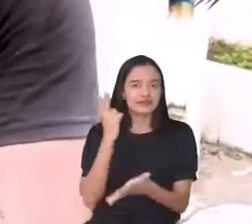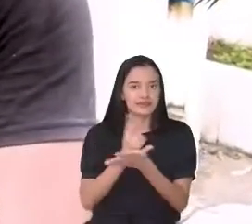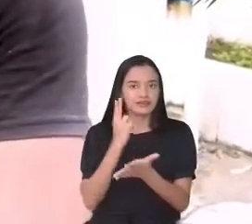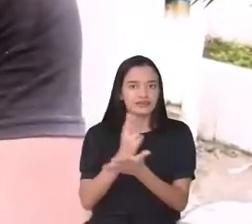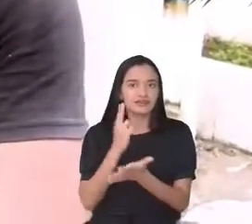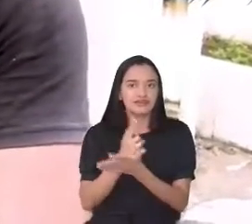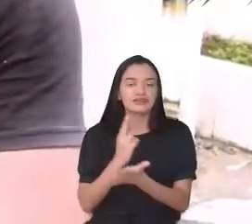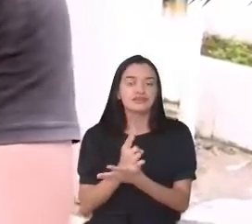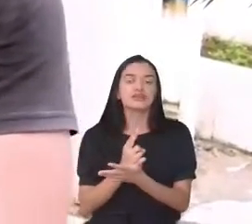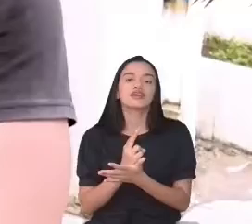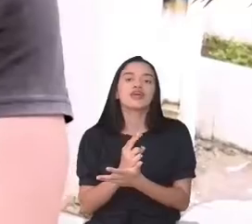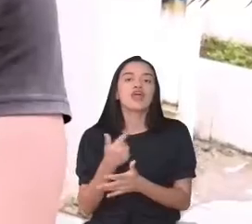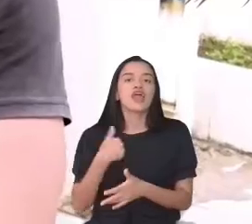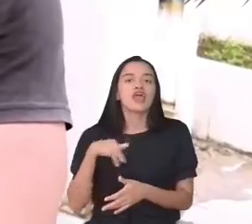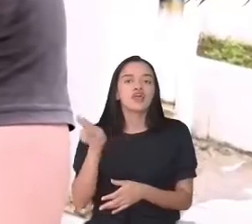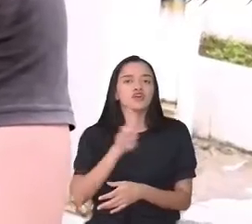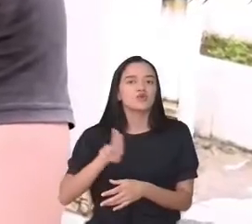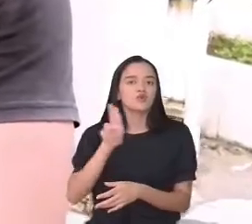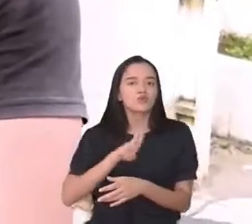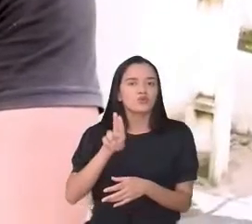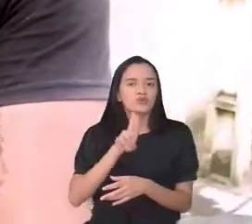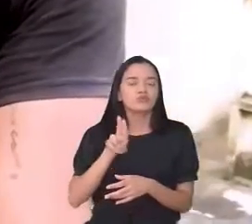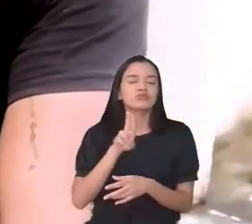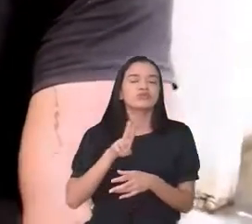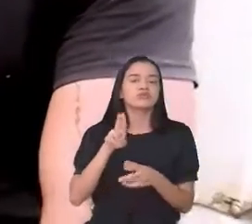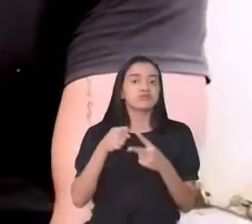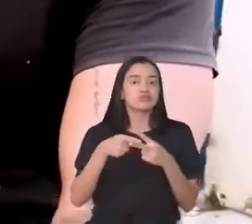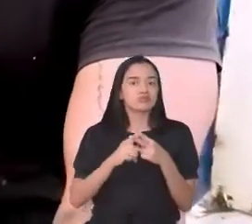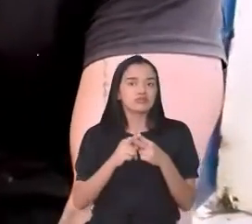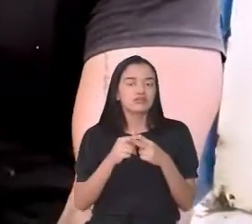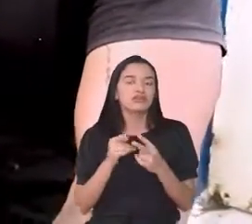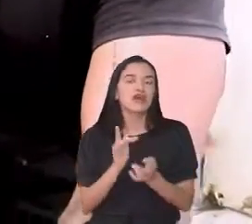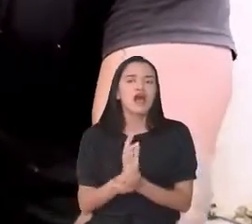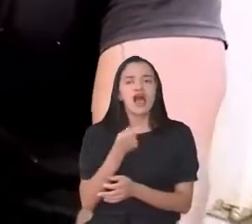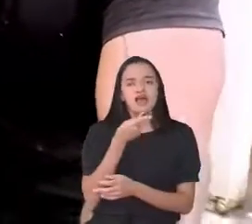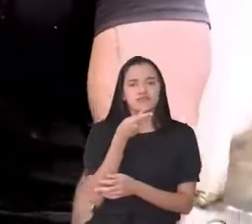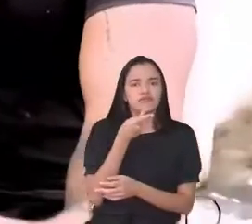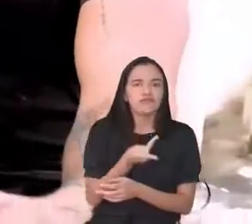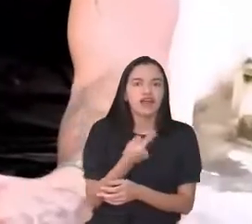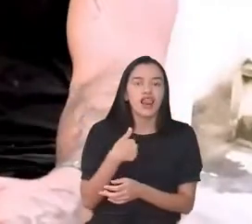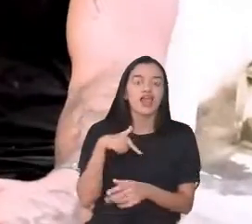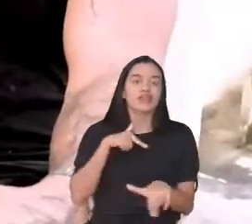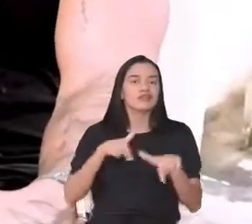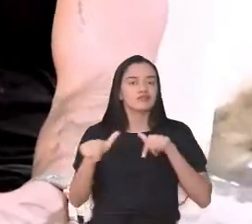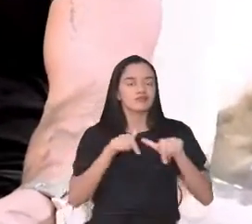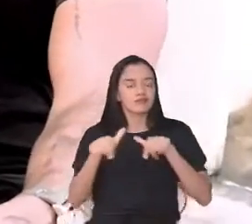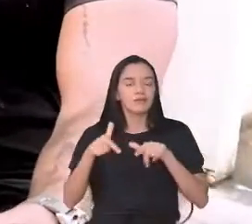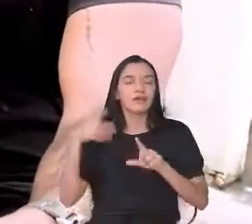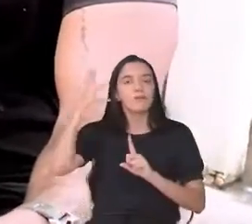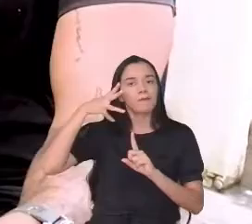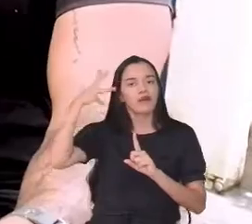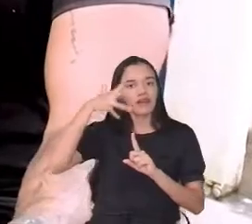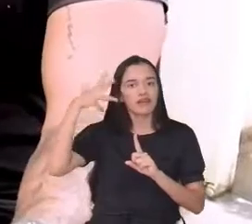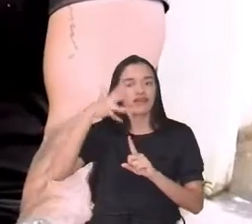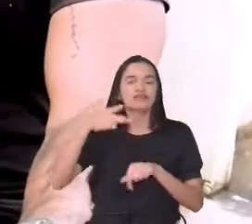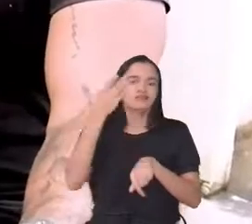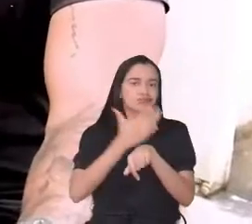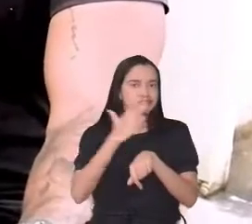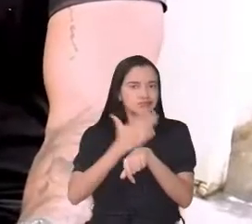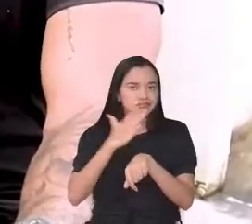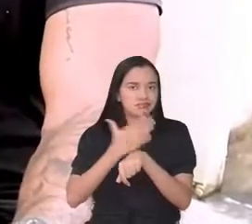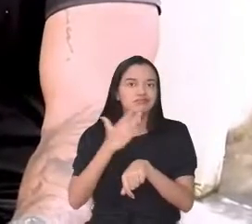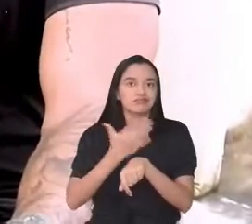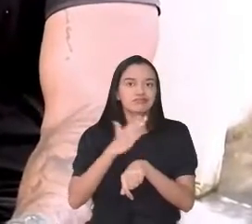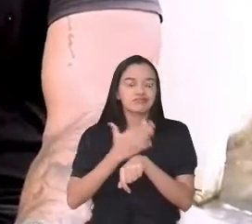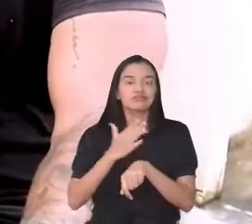E, através disso aí, eu uso as minhas ferramentas, seja a fala, porque eu trabalho com palestras também, com treinamentos e